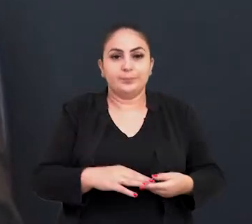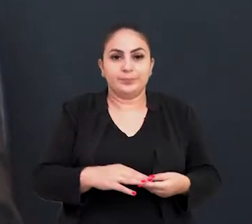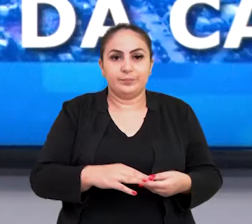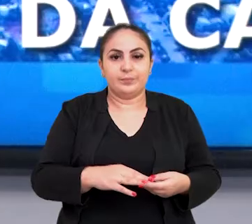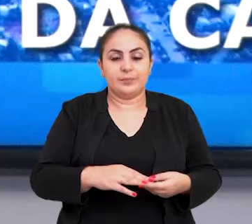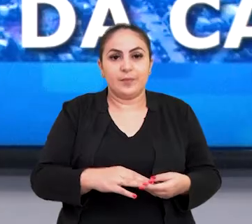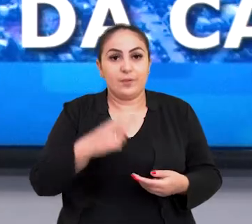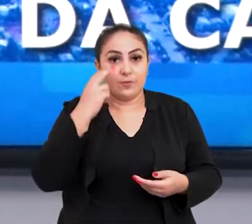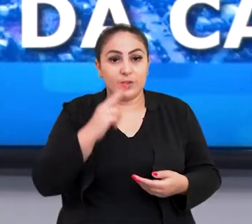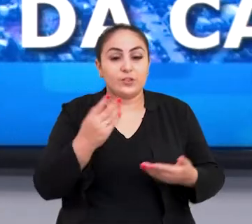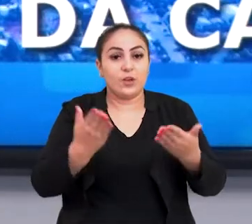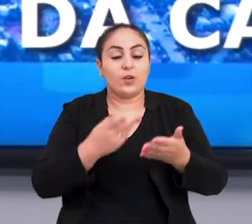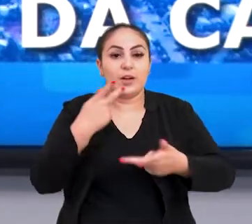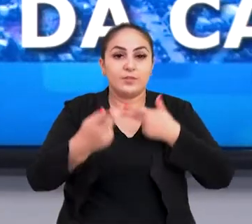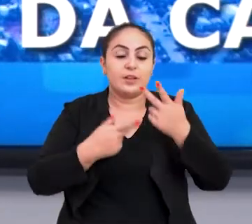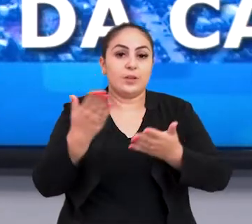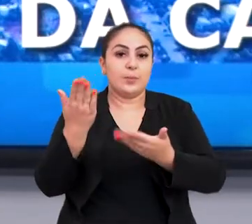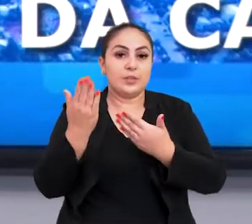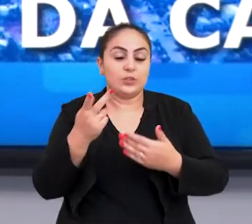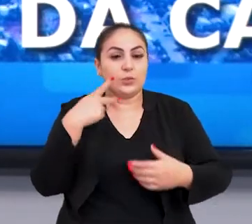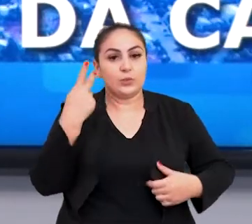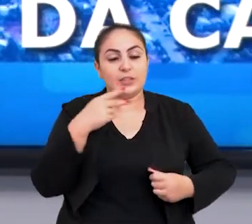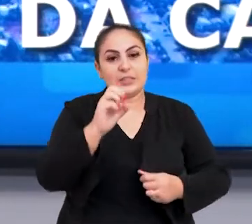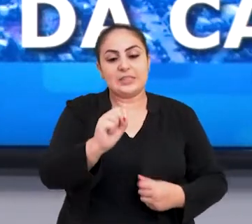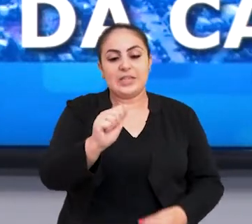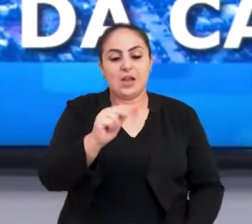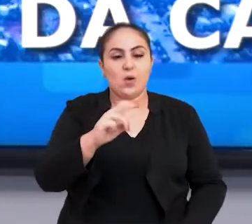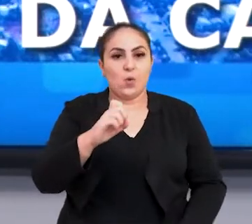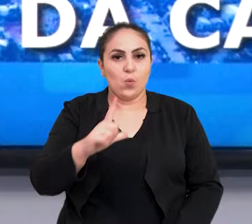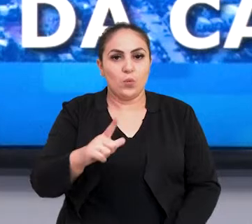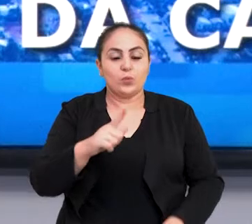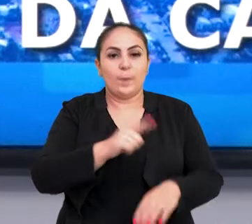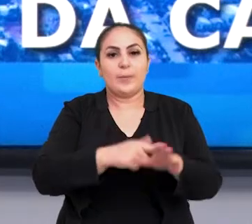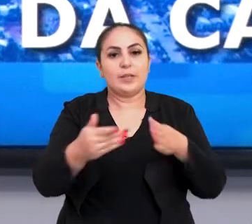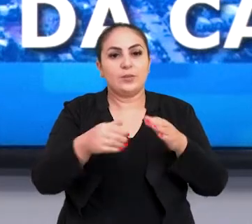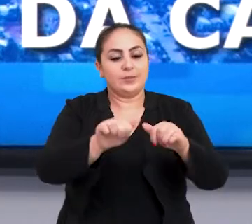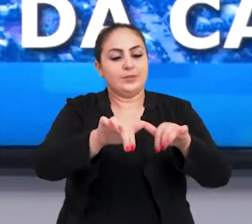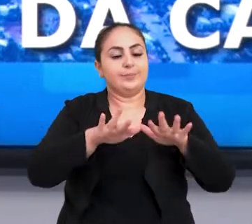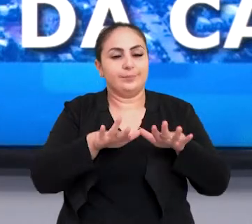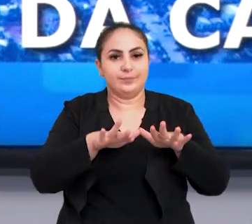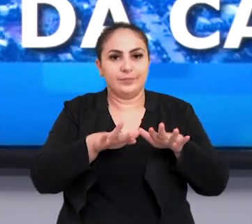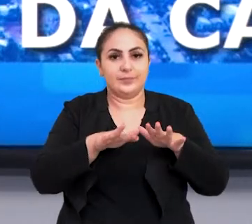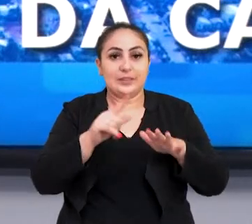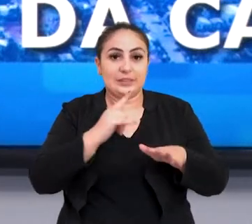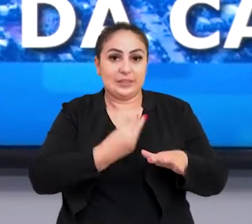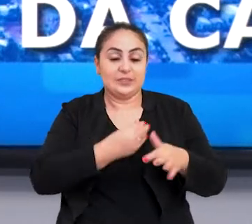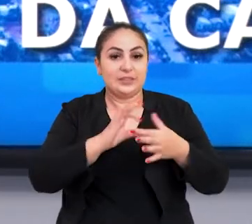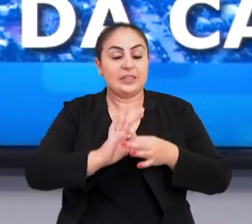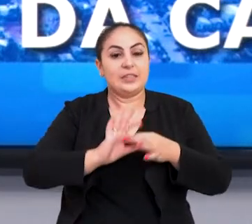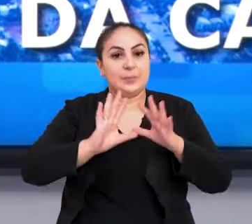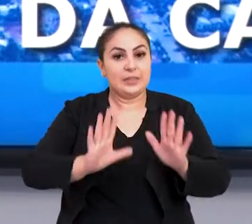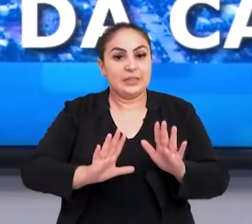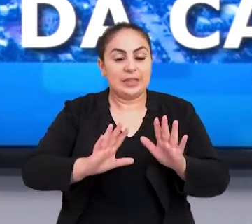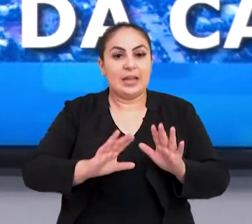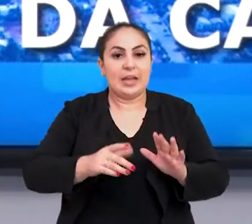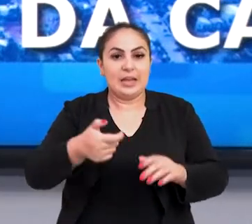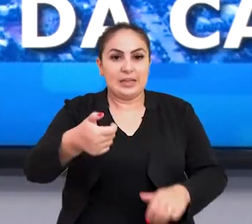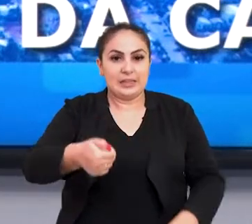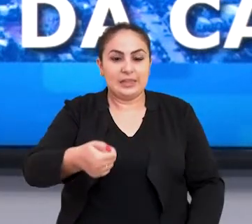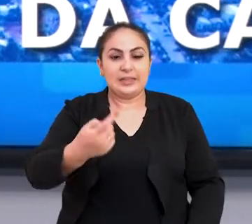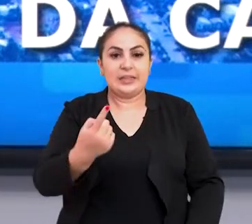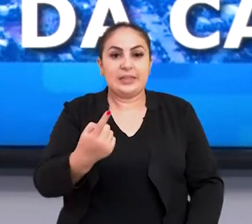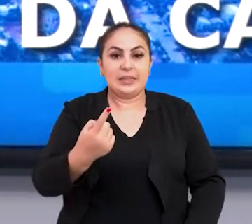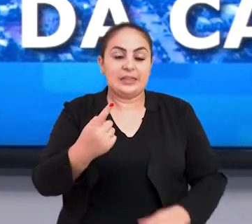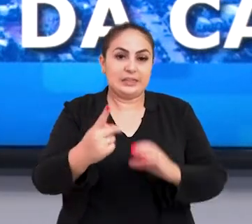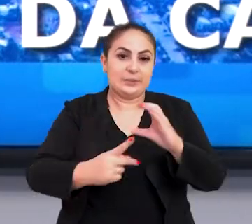gratificante. Confira o discurso de homenagem do vereador Saul Spinelli durante o grande expediente, que está disponível no canal